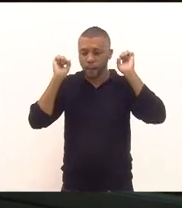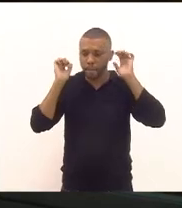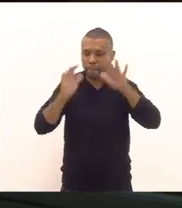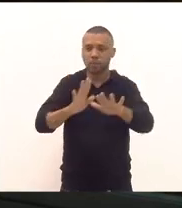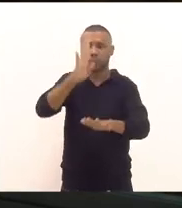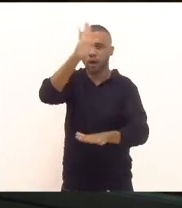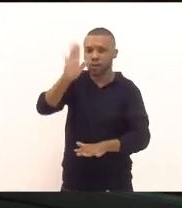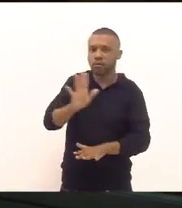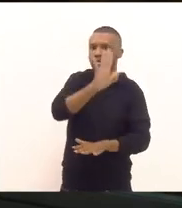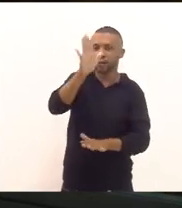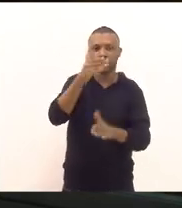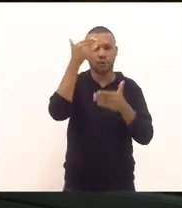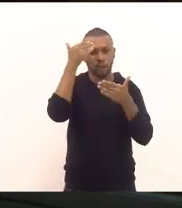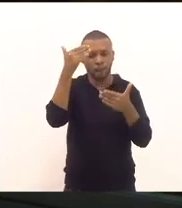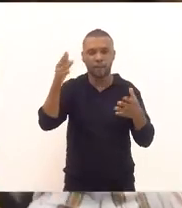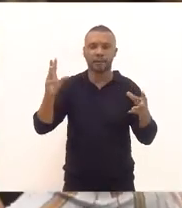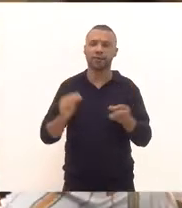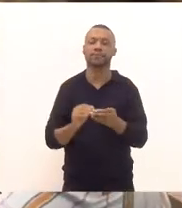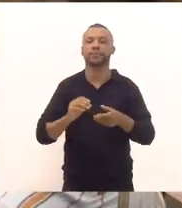obrigado